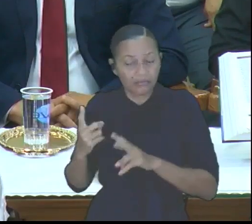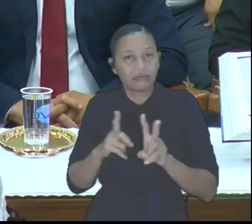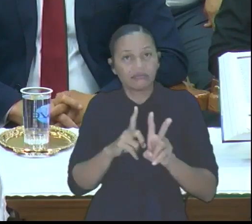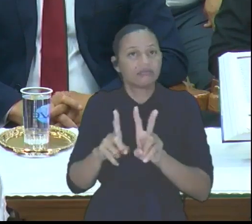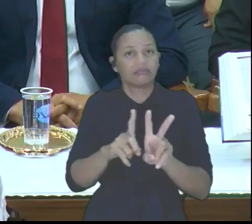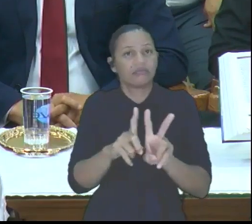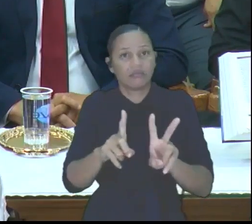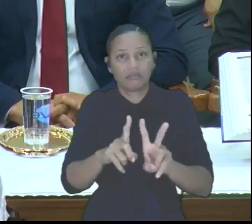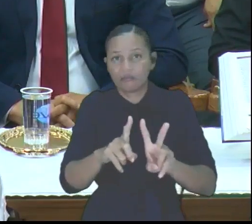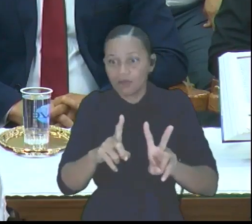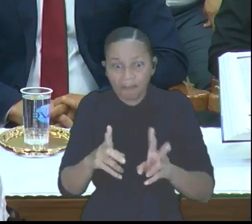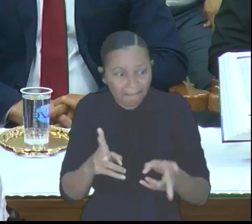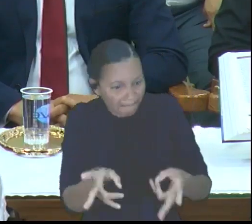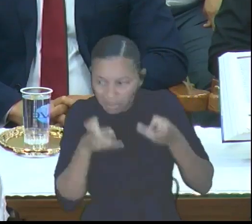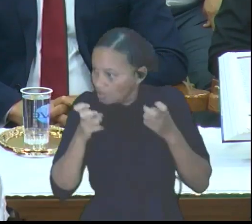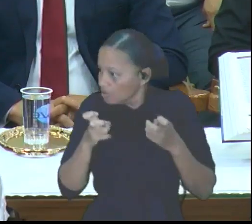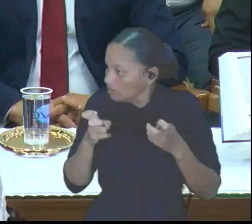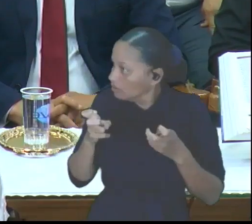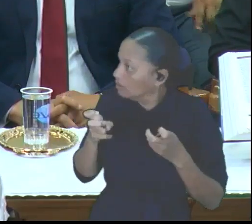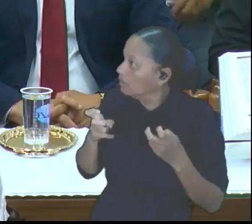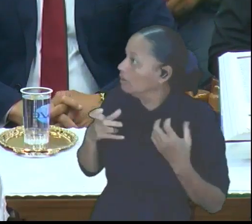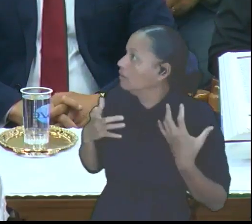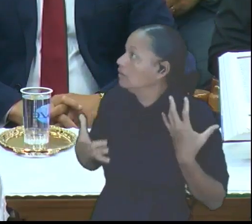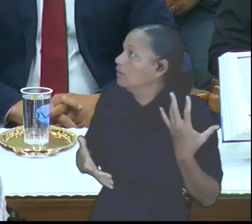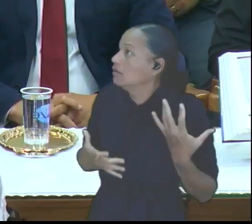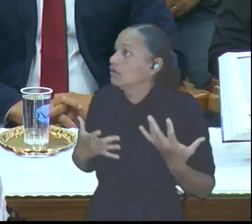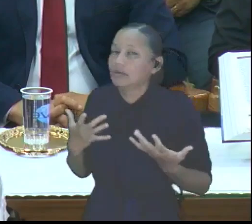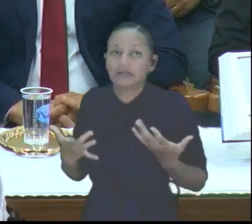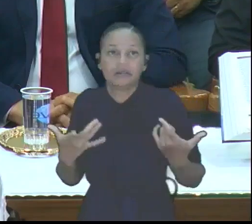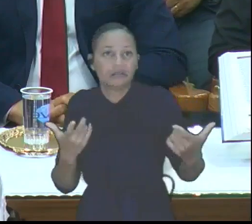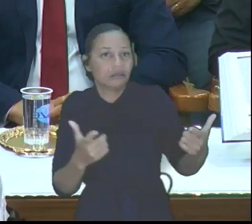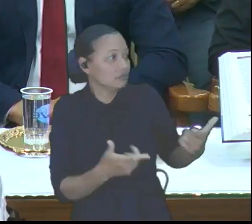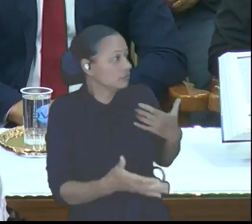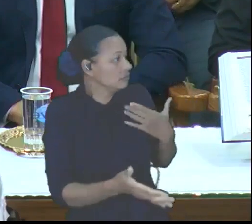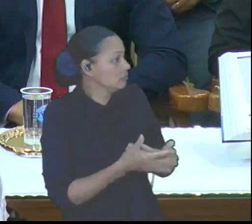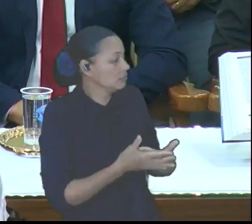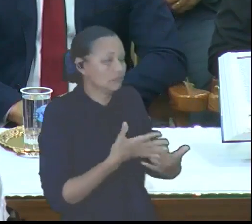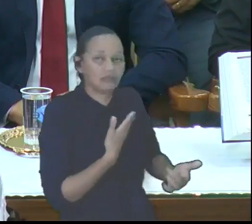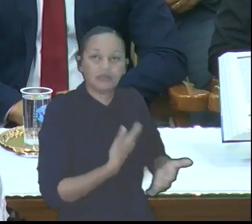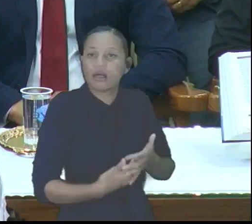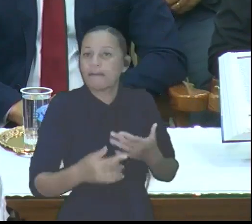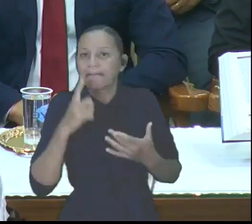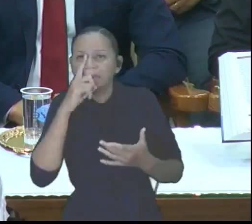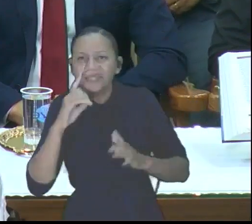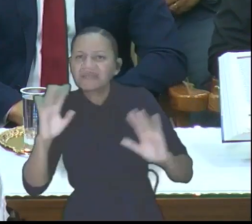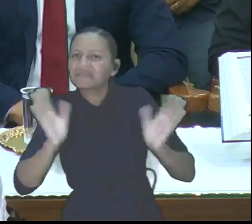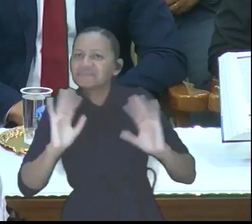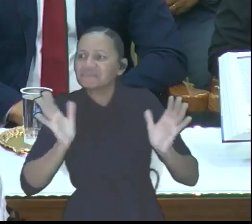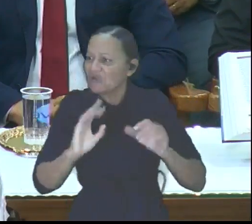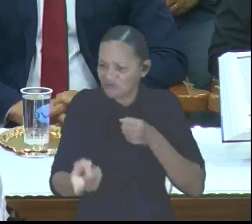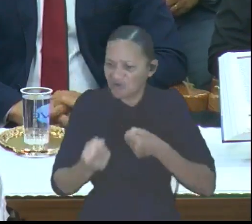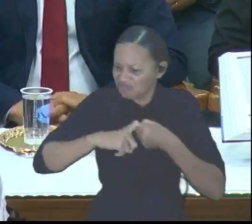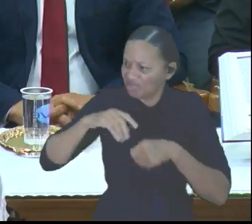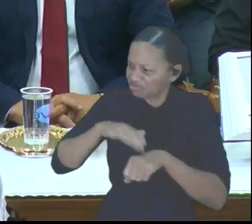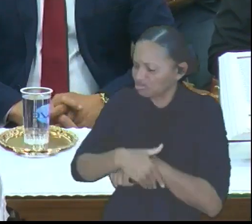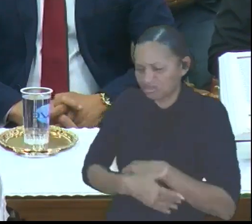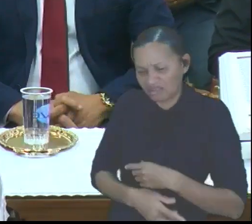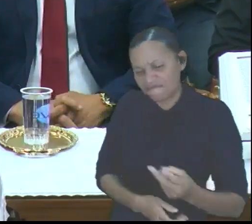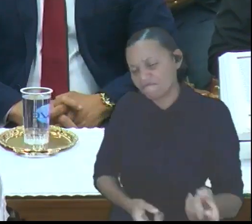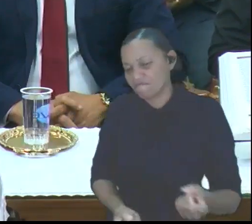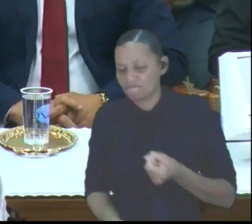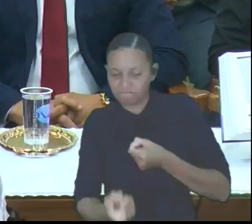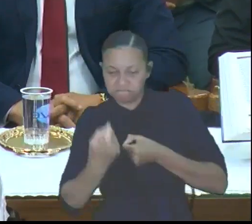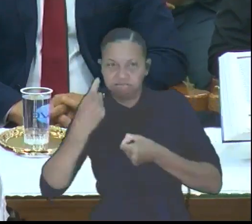Mas eles, depois que perceberam o que fizeram, não tinha mais perigo nenhum. Naquela mesma hora, voltaram para o lugar de